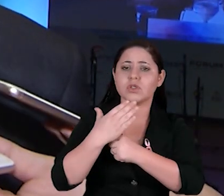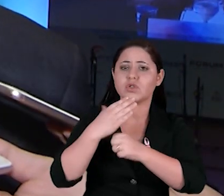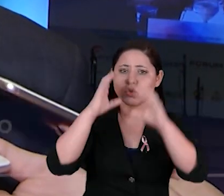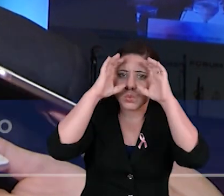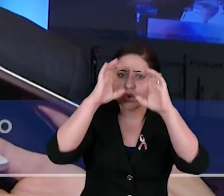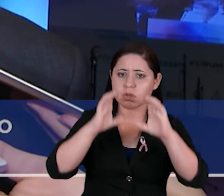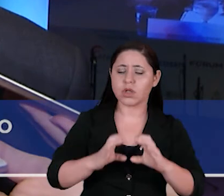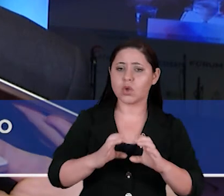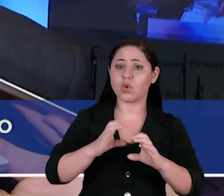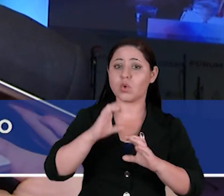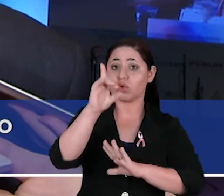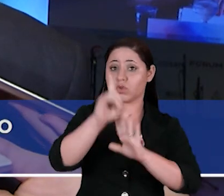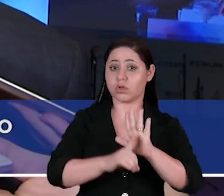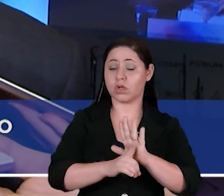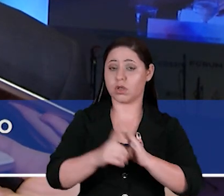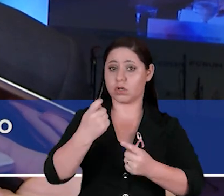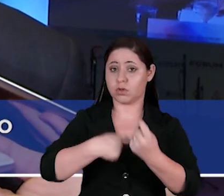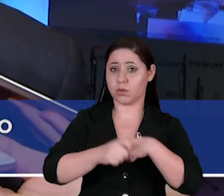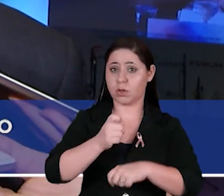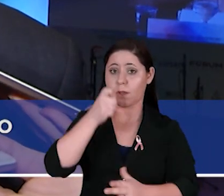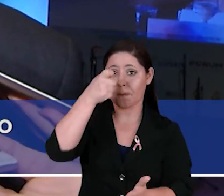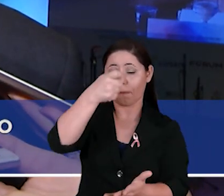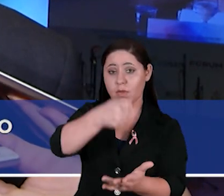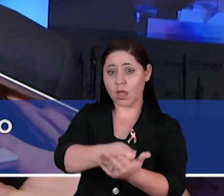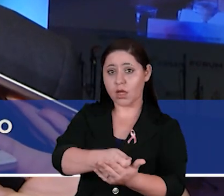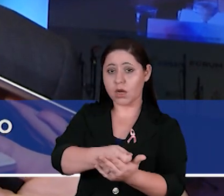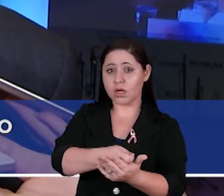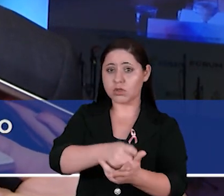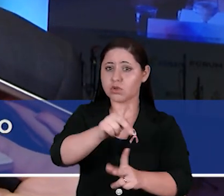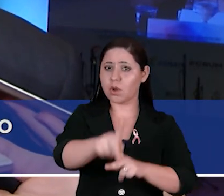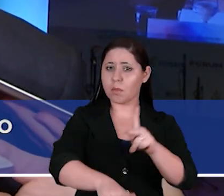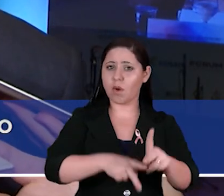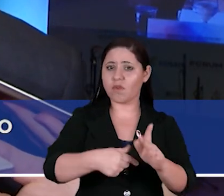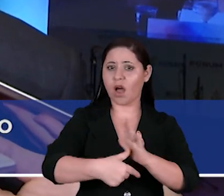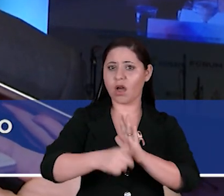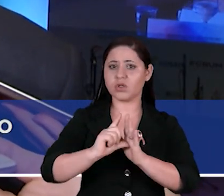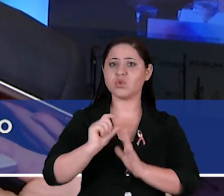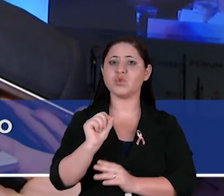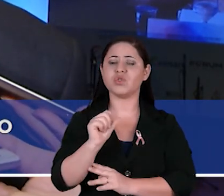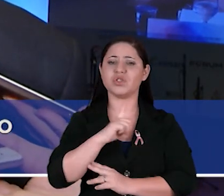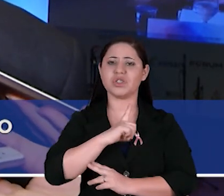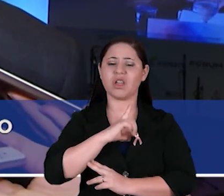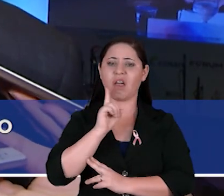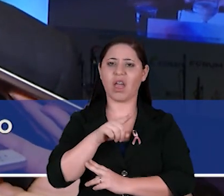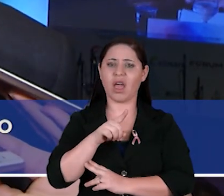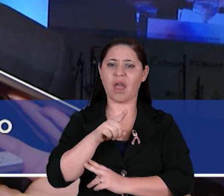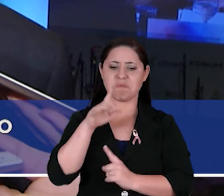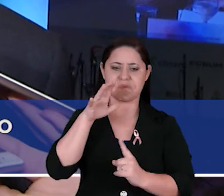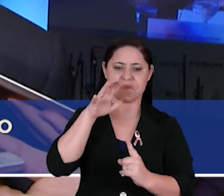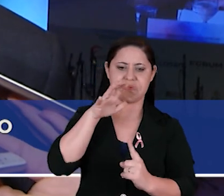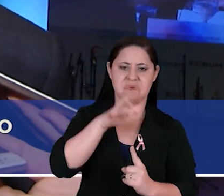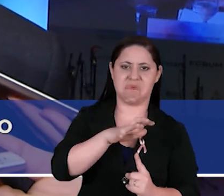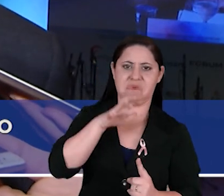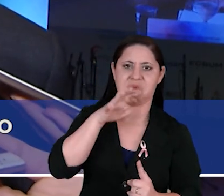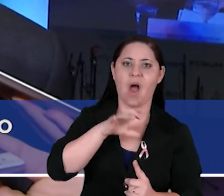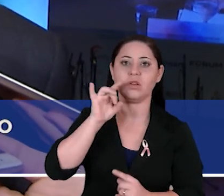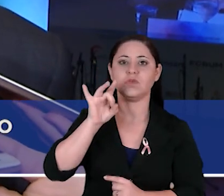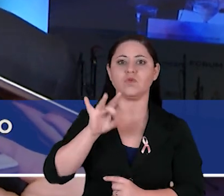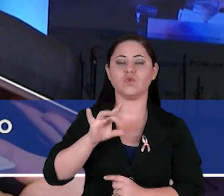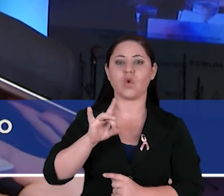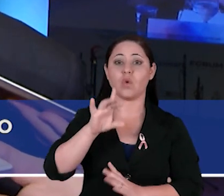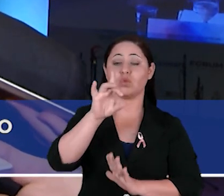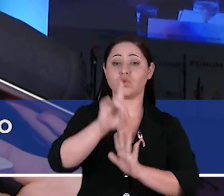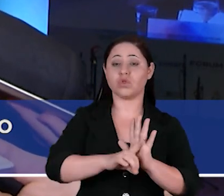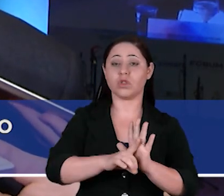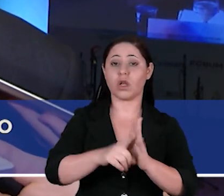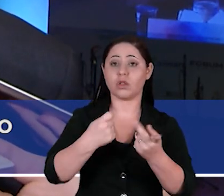defende os cidadãos. É o direito administrativo que garante os indivíduos. Antes dele, o que se tinha era só a